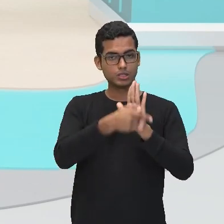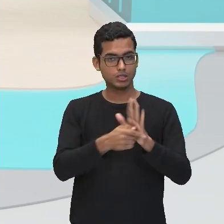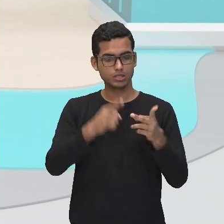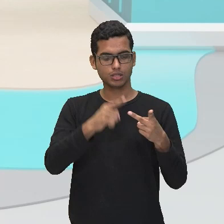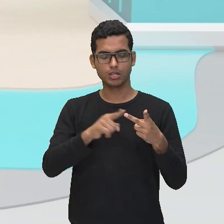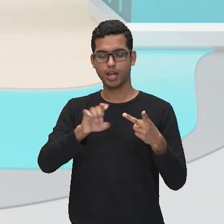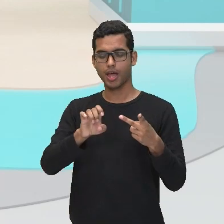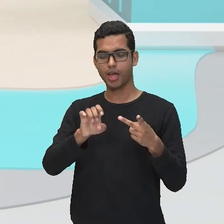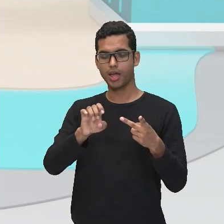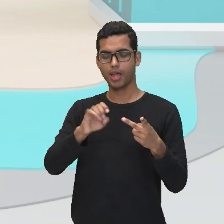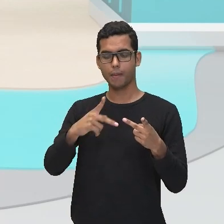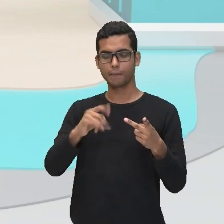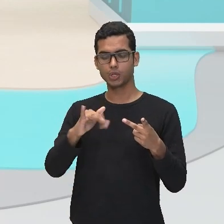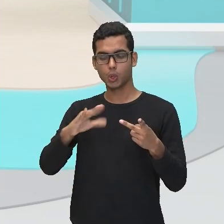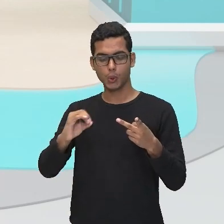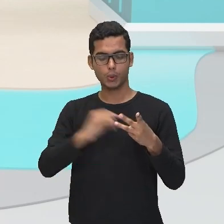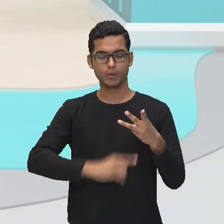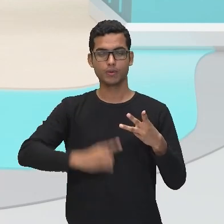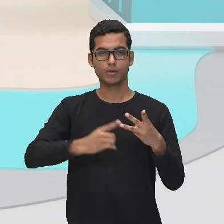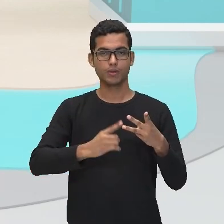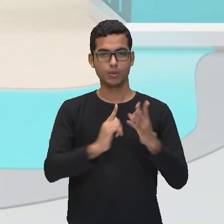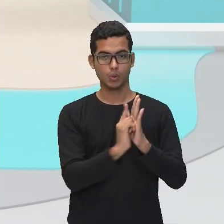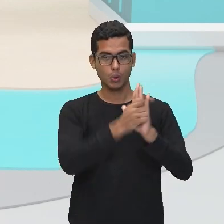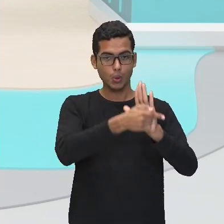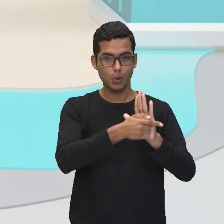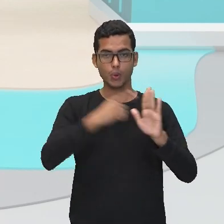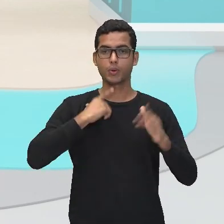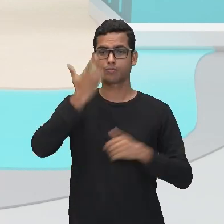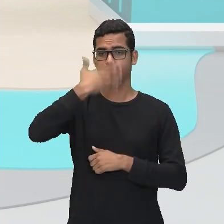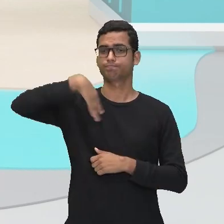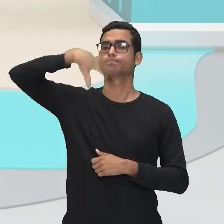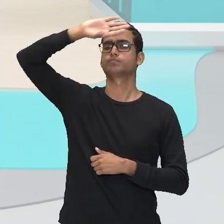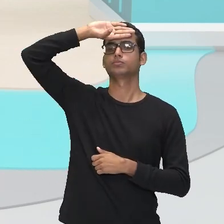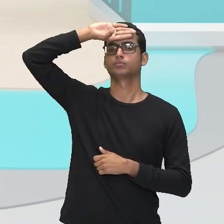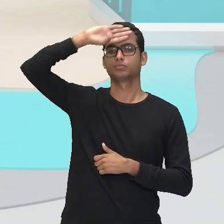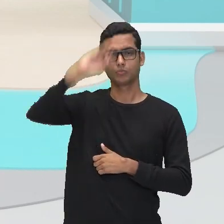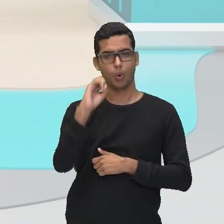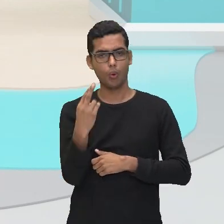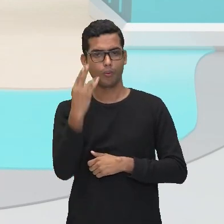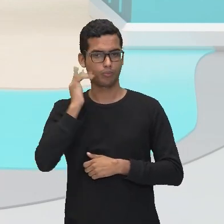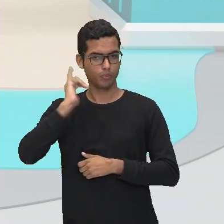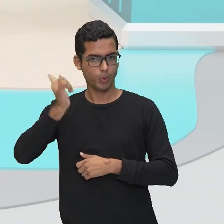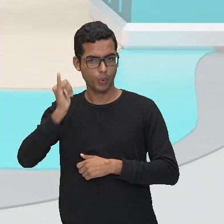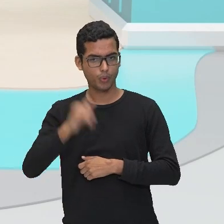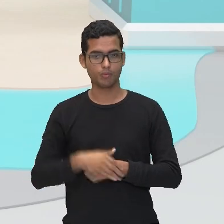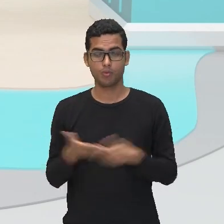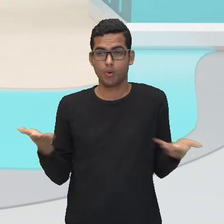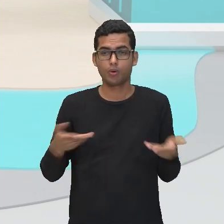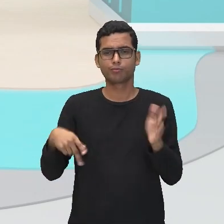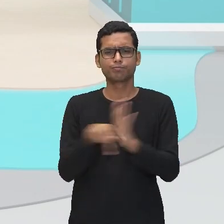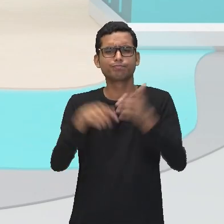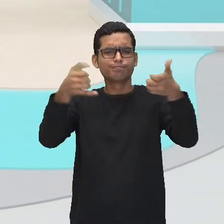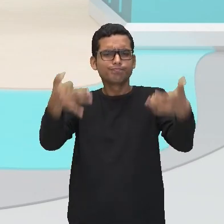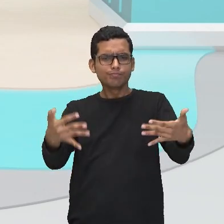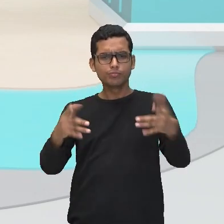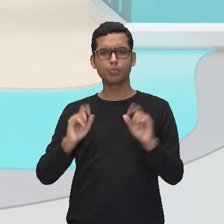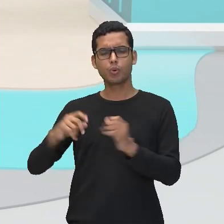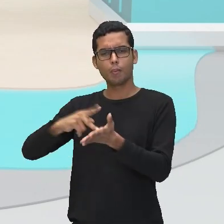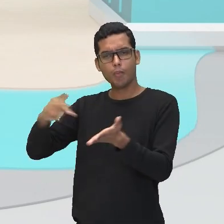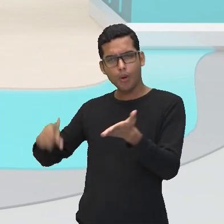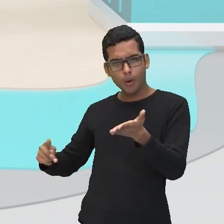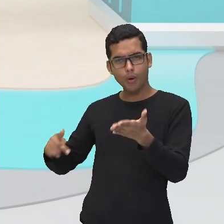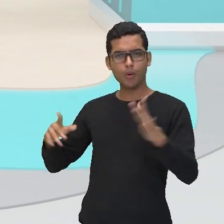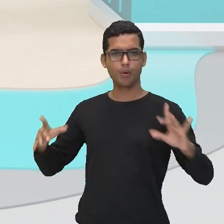ou narrativo. Então, na nossa aula de hoje, vamos estudar sobre os poemas que pertencem ao